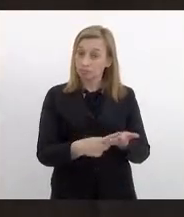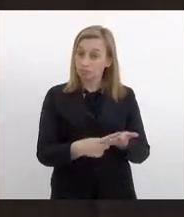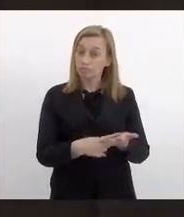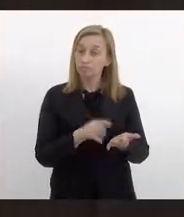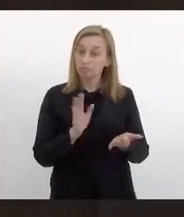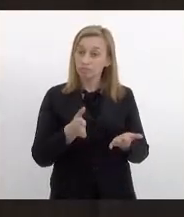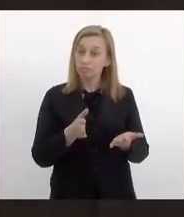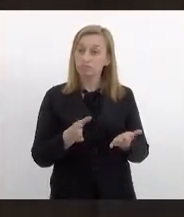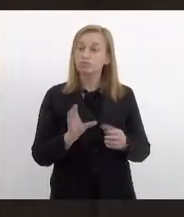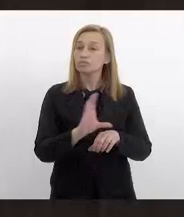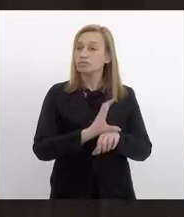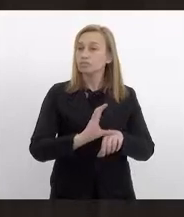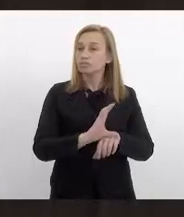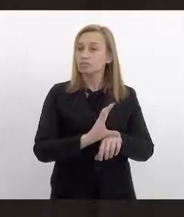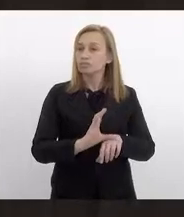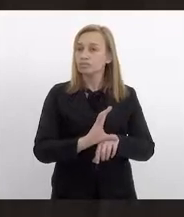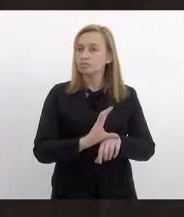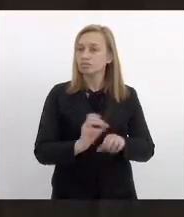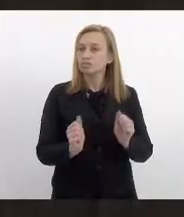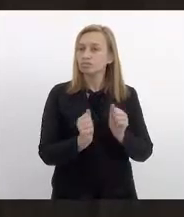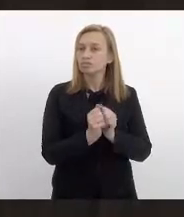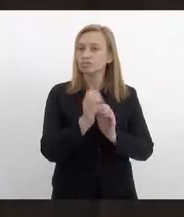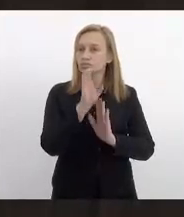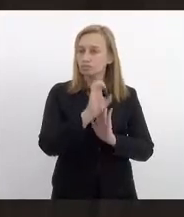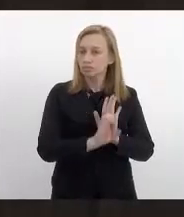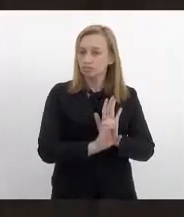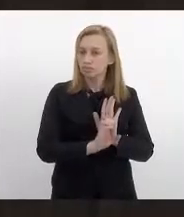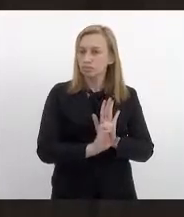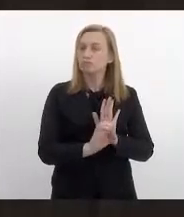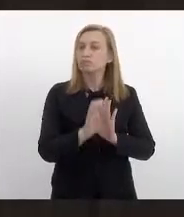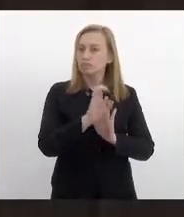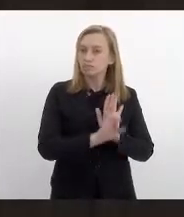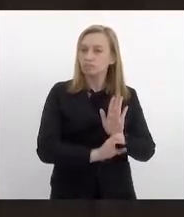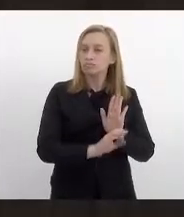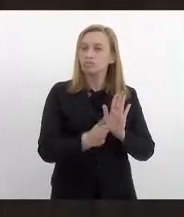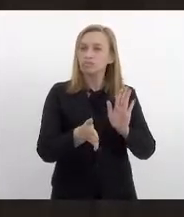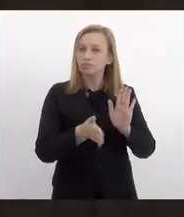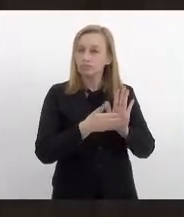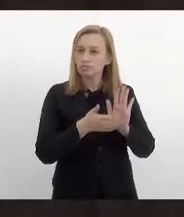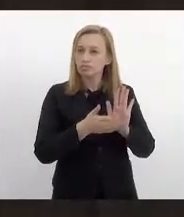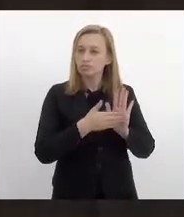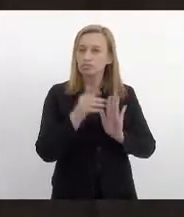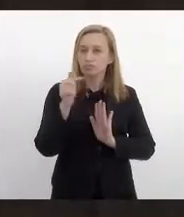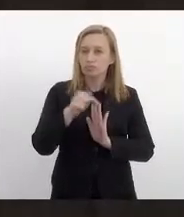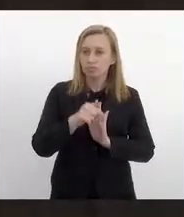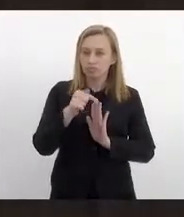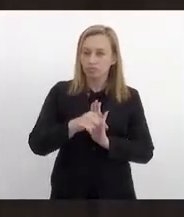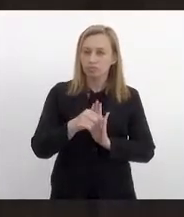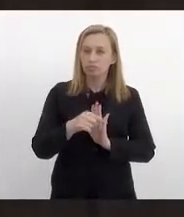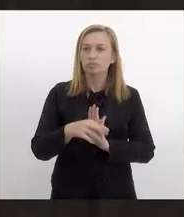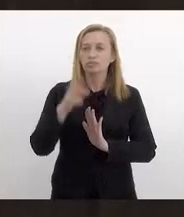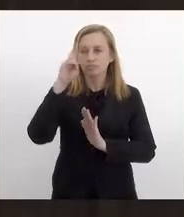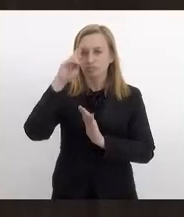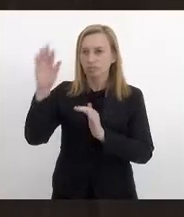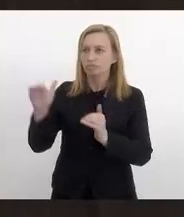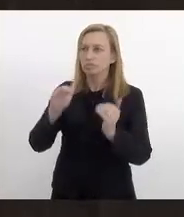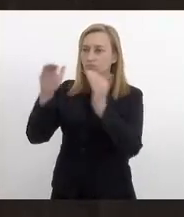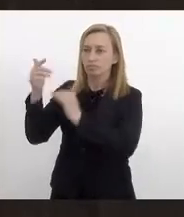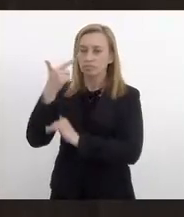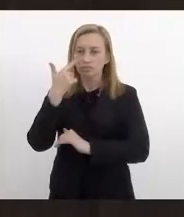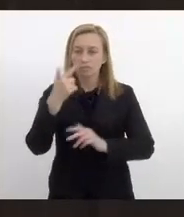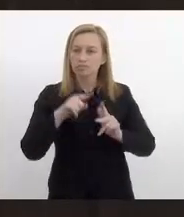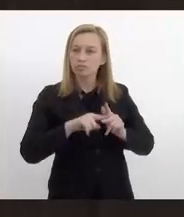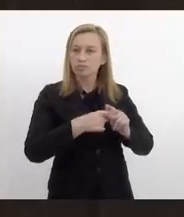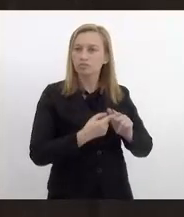é pela constitucionalidade com emendas. Essas emendas foram as propostas aqui, Vossa Excelência, a mudança de